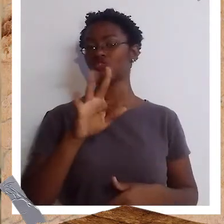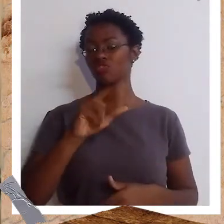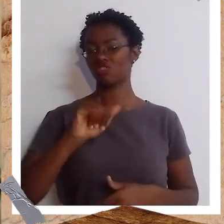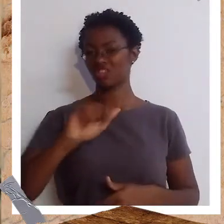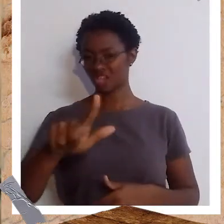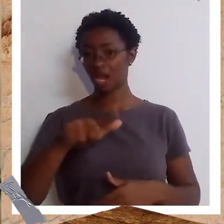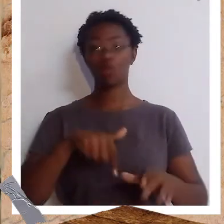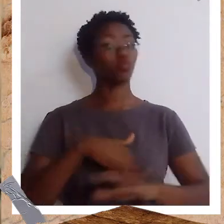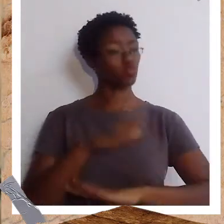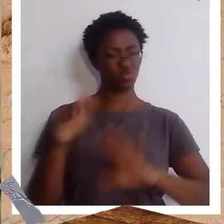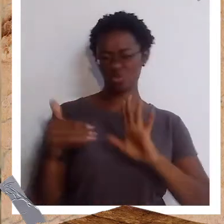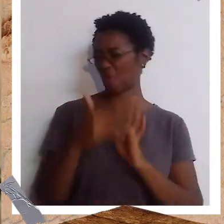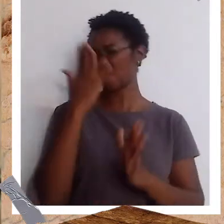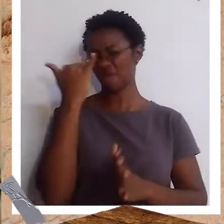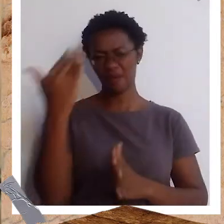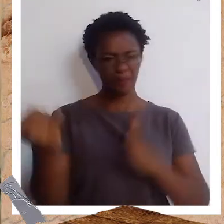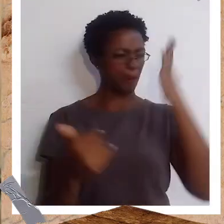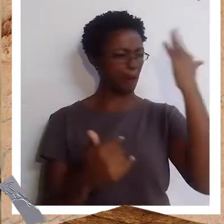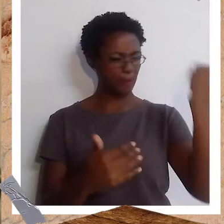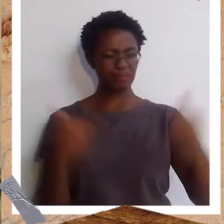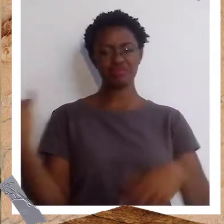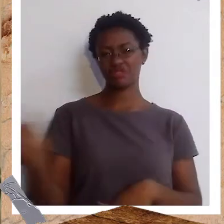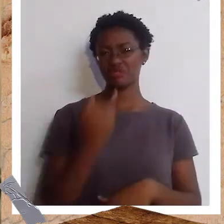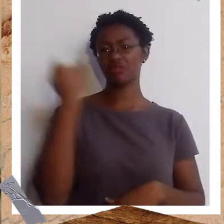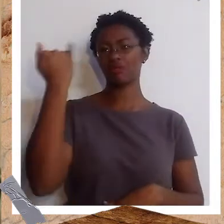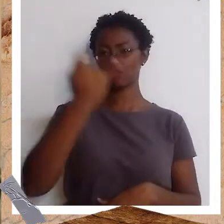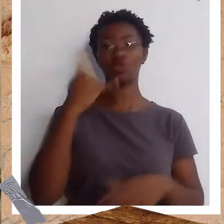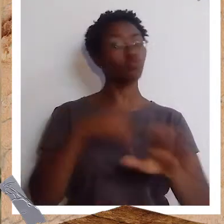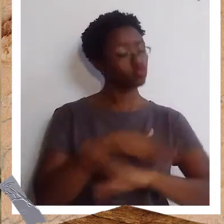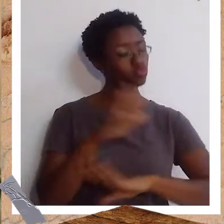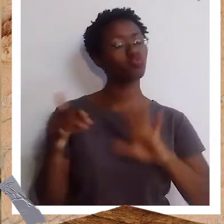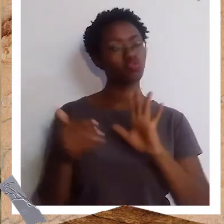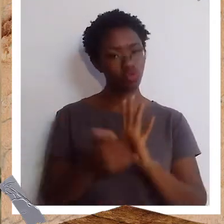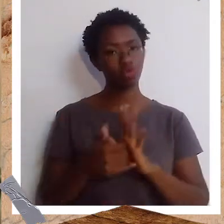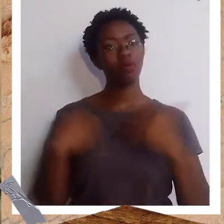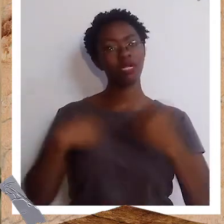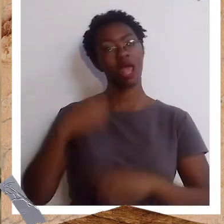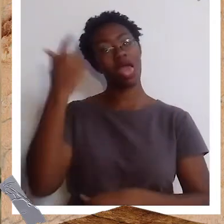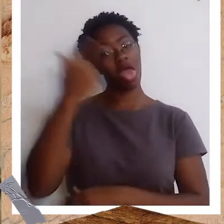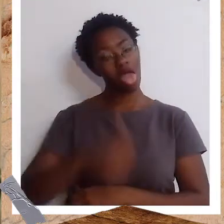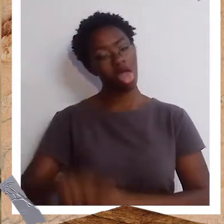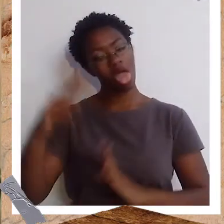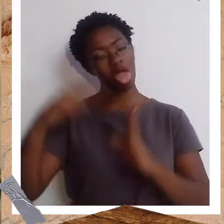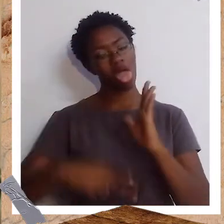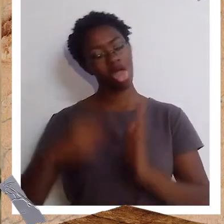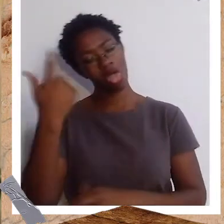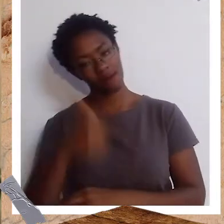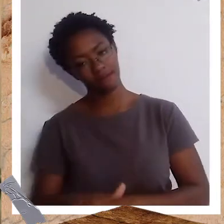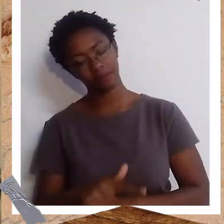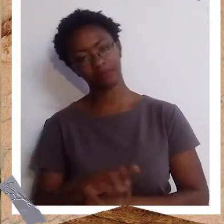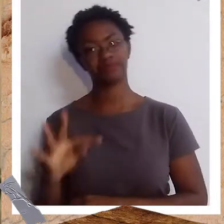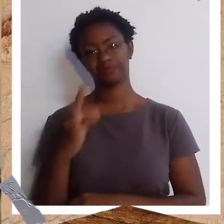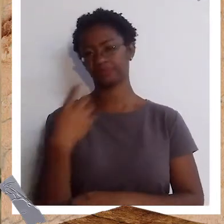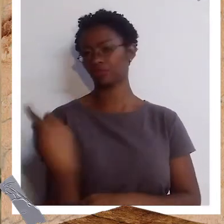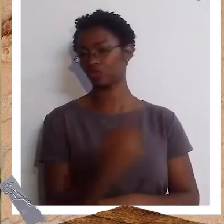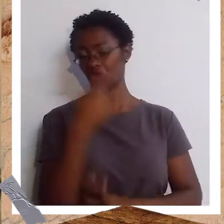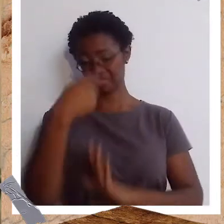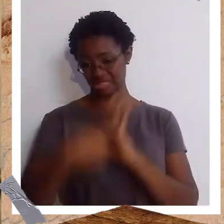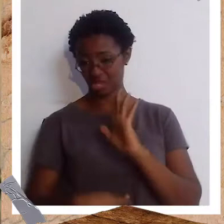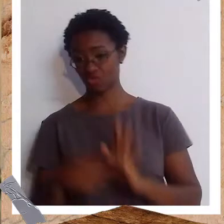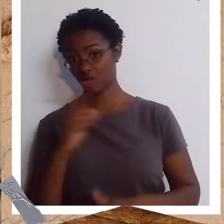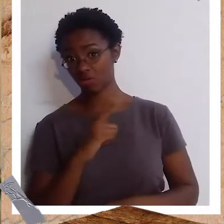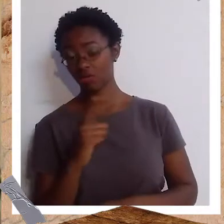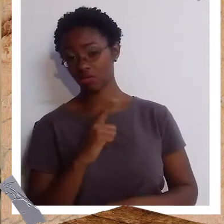os mais renomados e importantes escritores, passam por um processo de revisão. Todos nós, quando temos nossos textos,